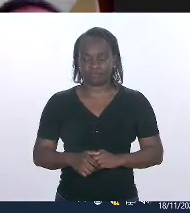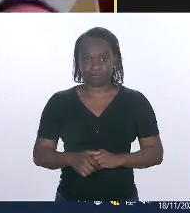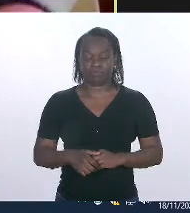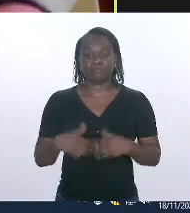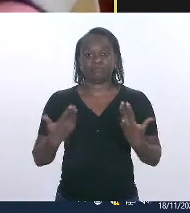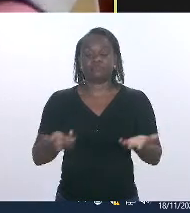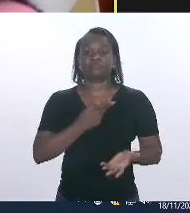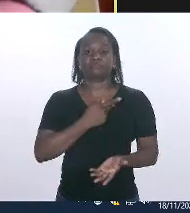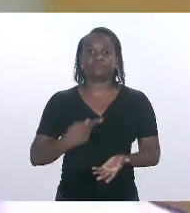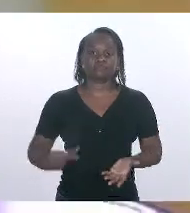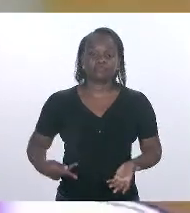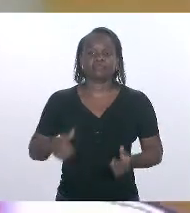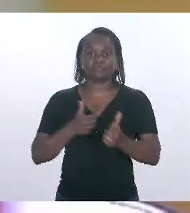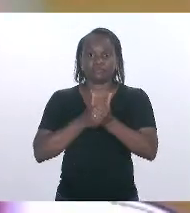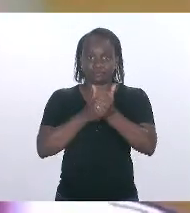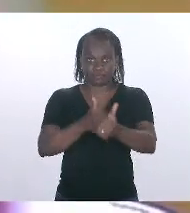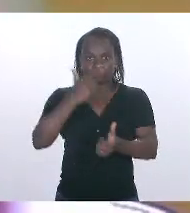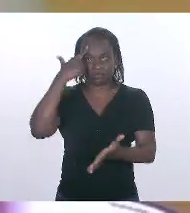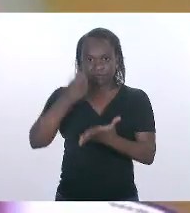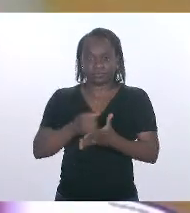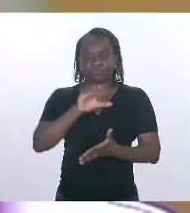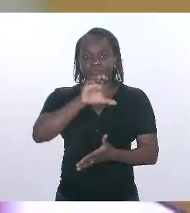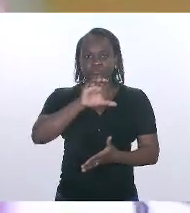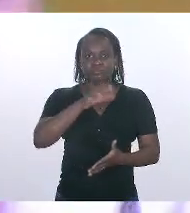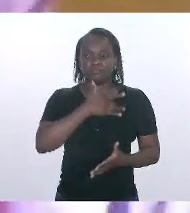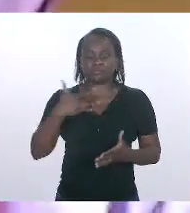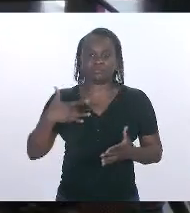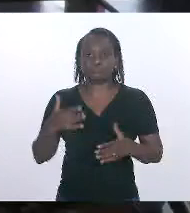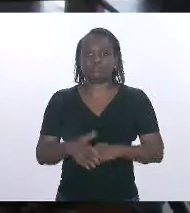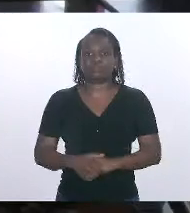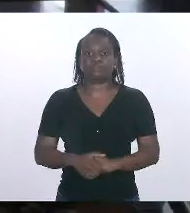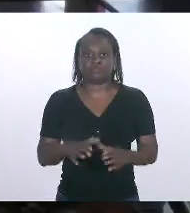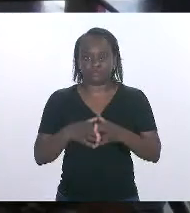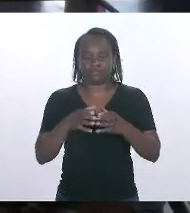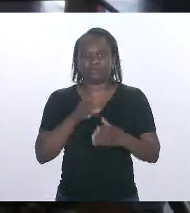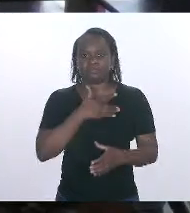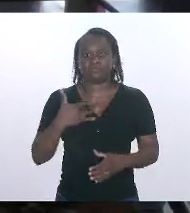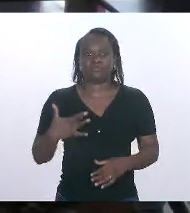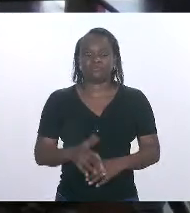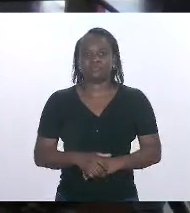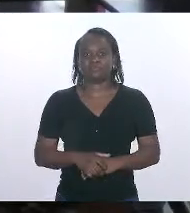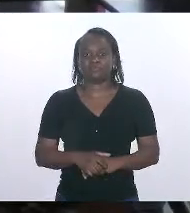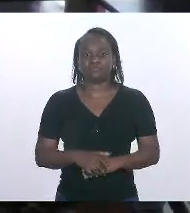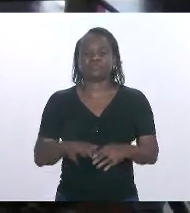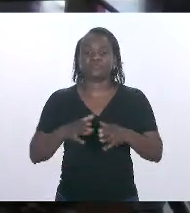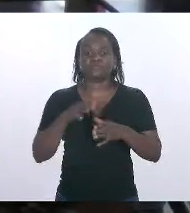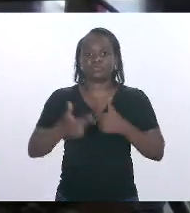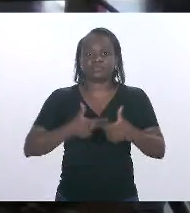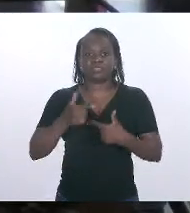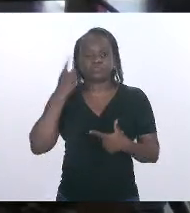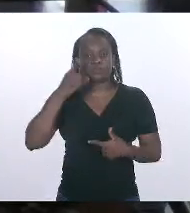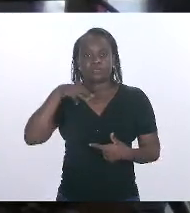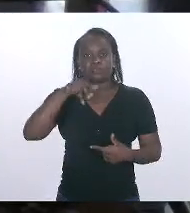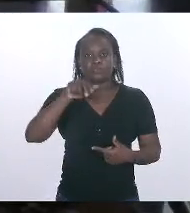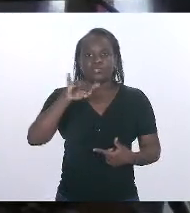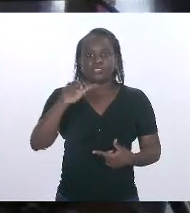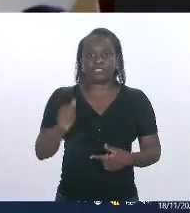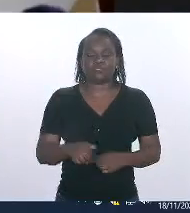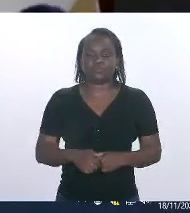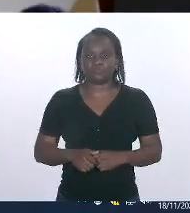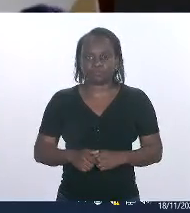Senhor presidente, acompanho o parecer da Comissão de Saúde. Pela Comissão de Trabalho, deputada Mônica Francisco.